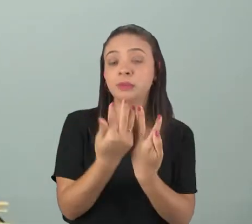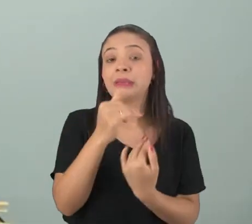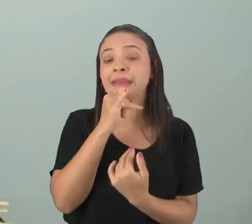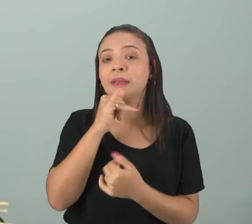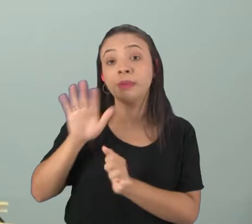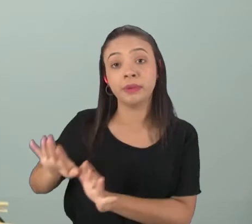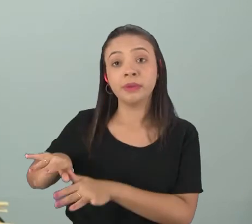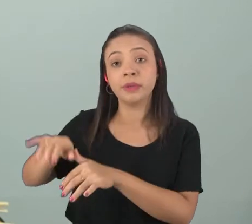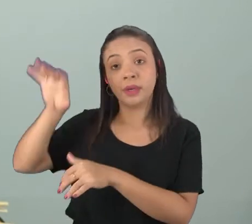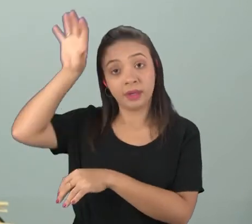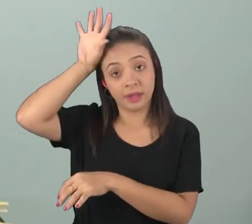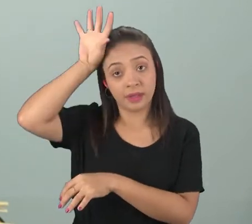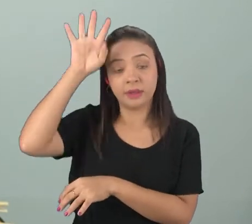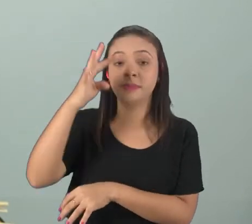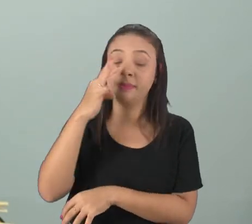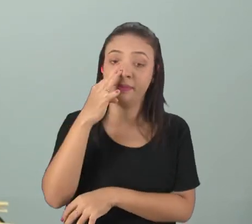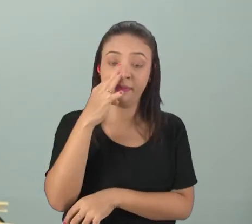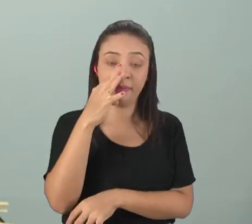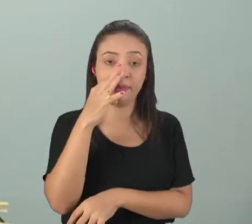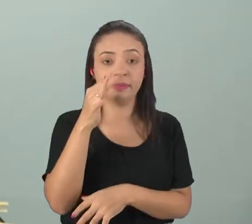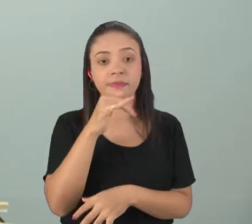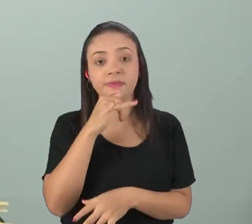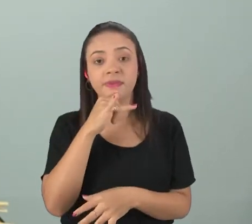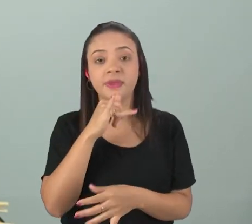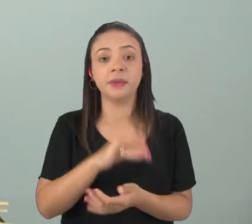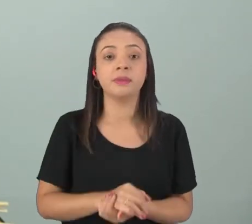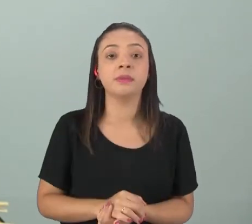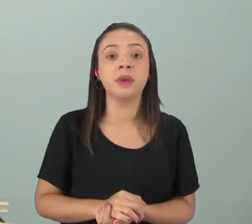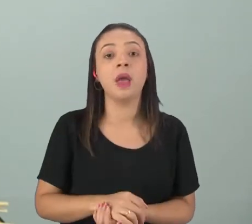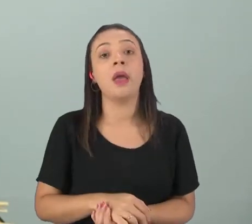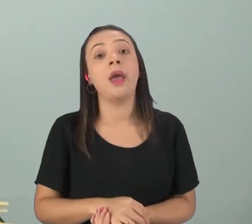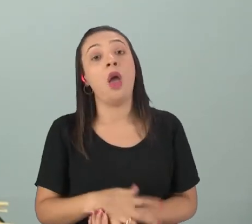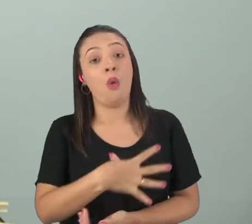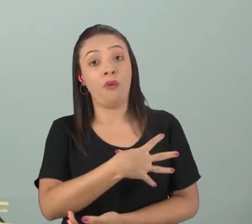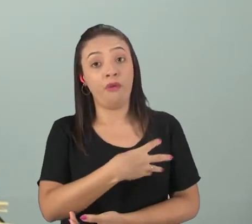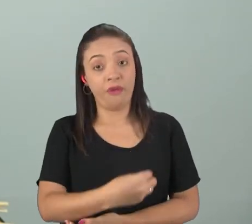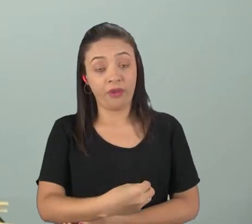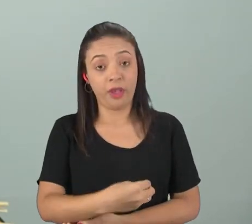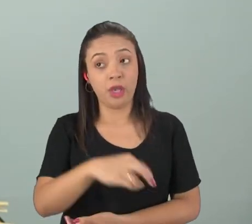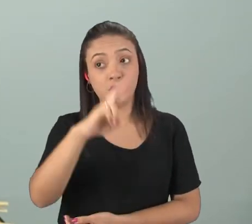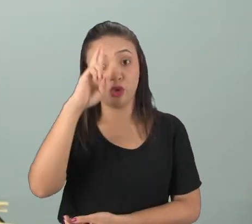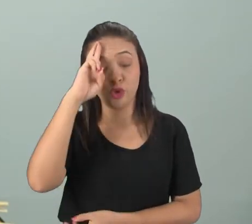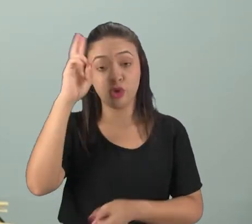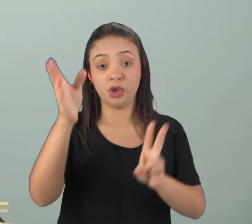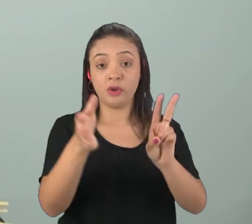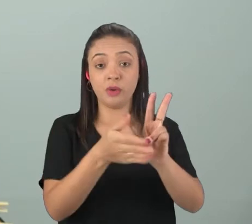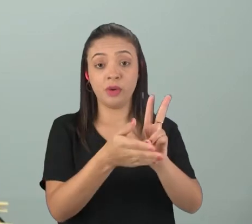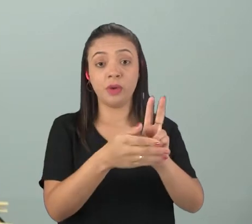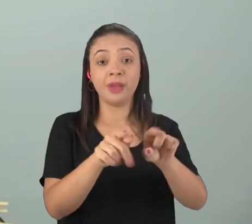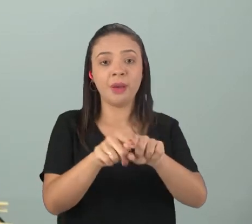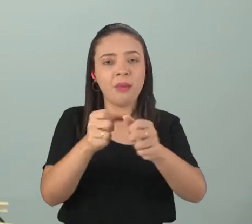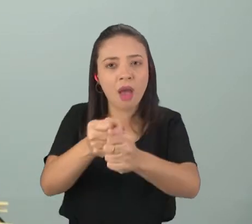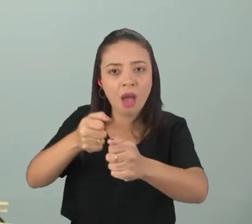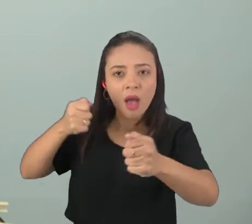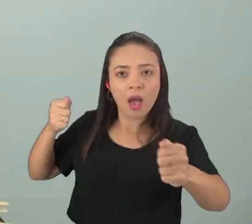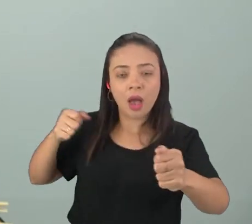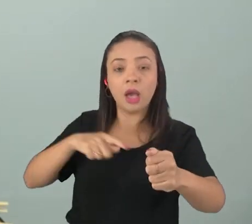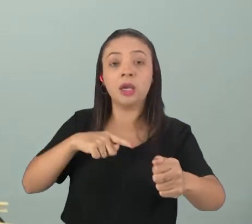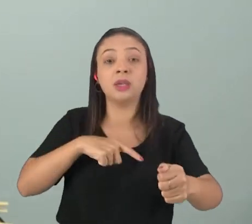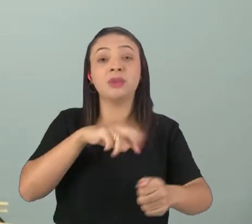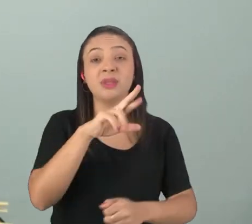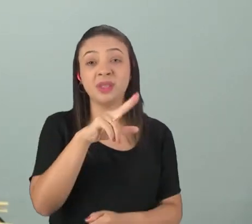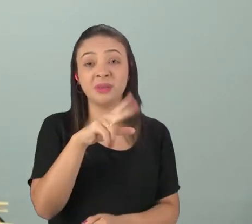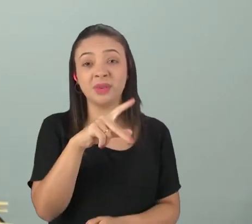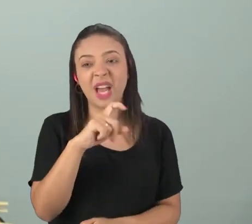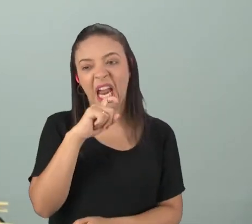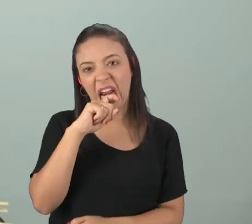Yara que nós assistimos, né, de uma filha de um guerreiro de uma tribo, ela era guerreira e tinha os irmãos dela tinham